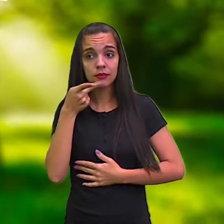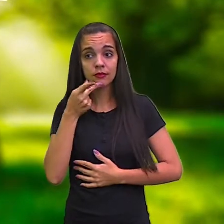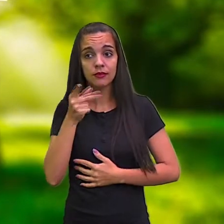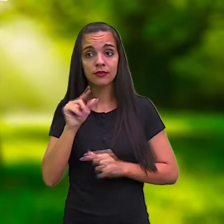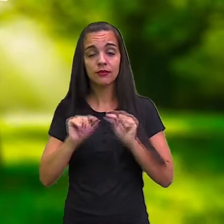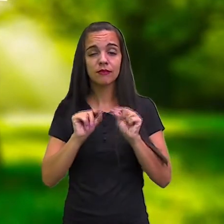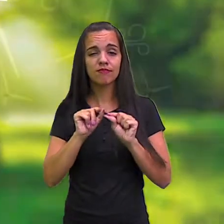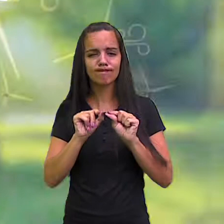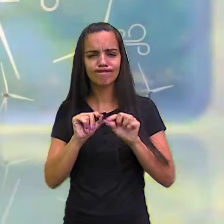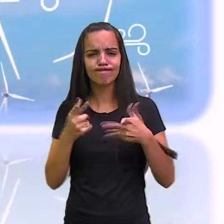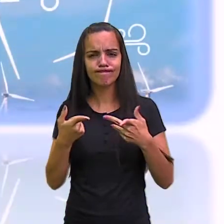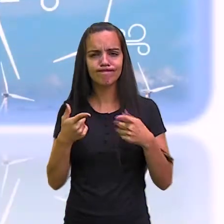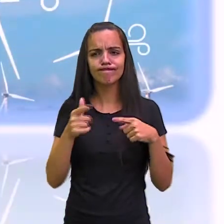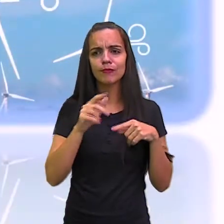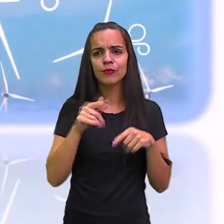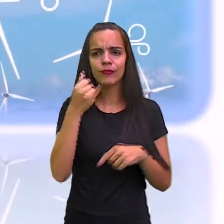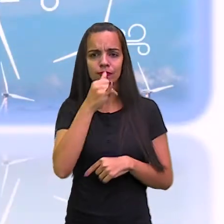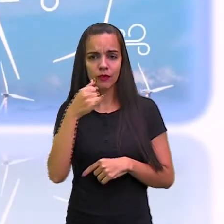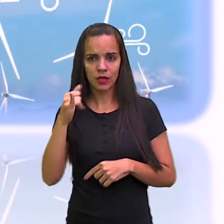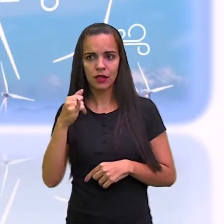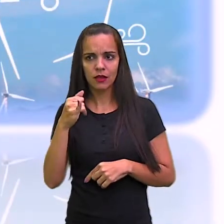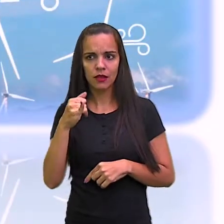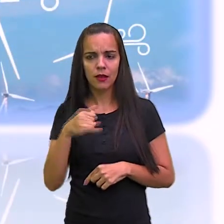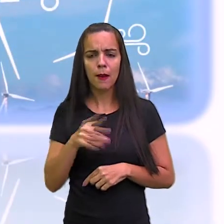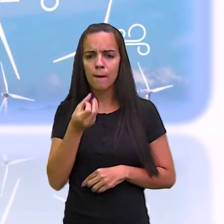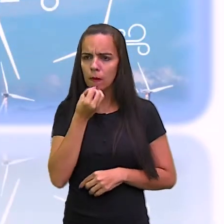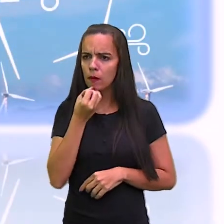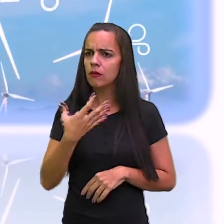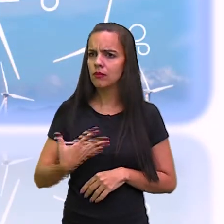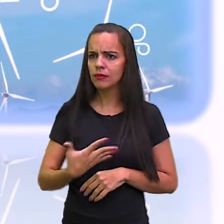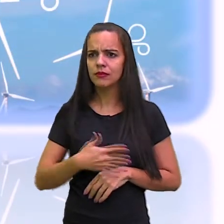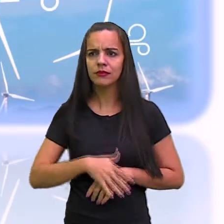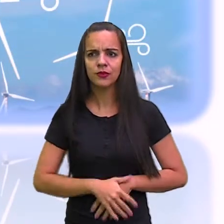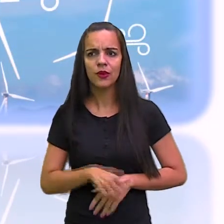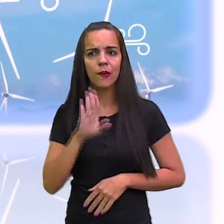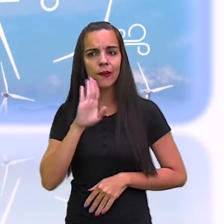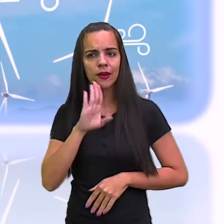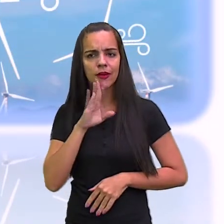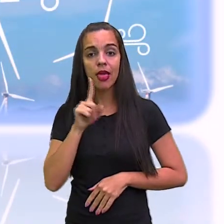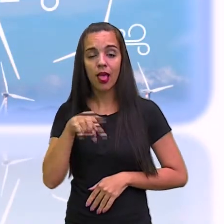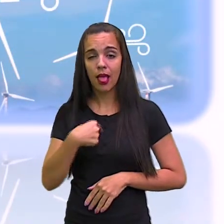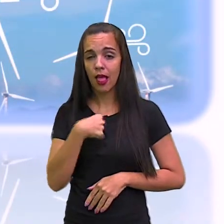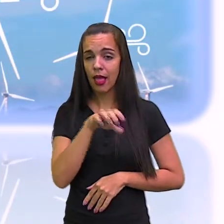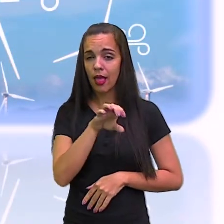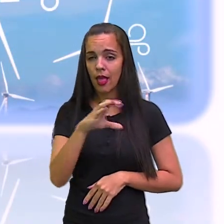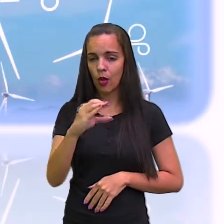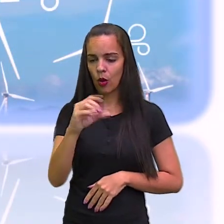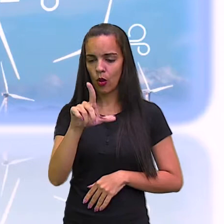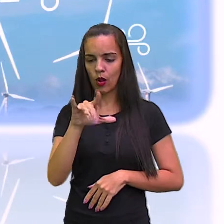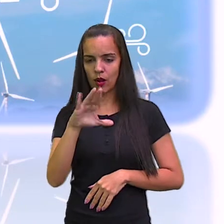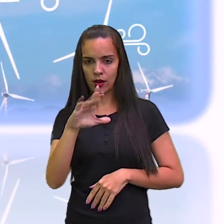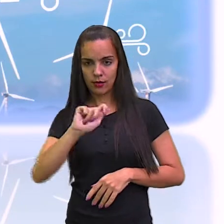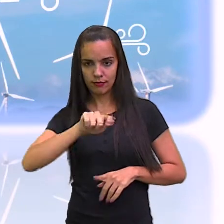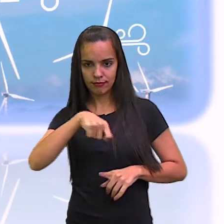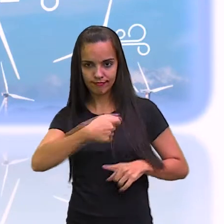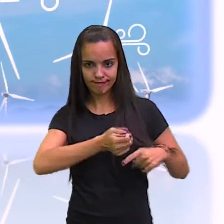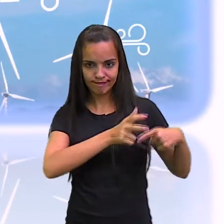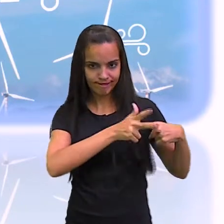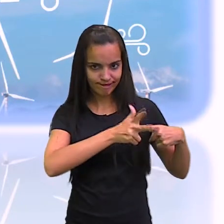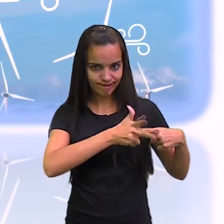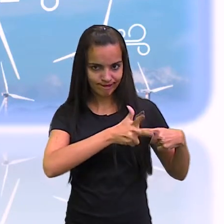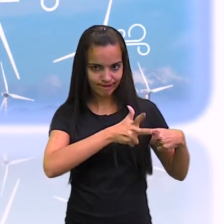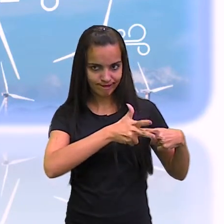uma energia muito bacana, que é a energia eólica. A energia eólica é o processo